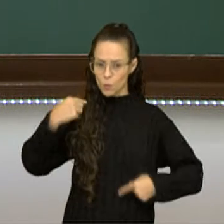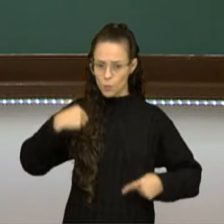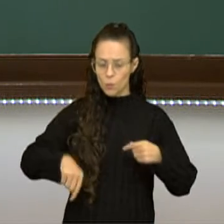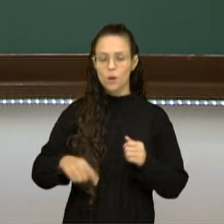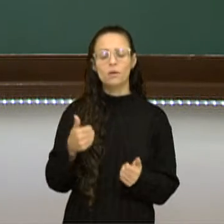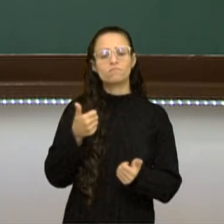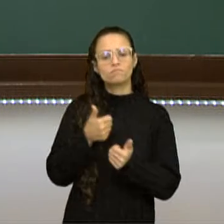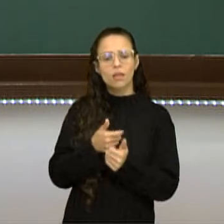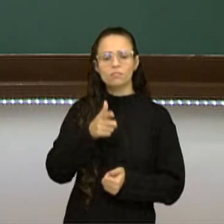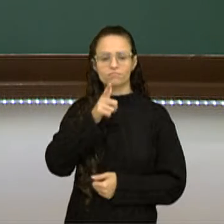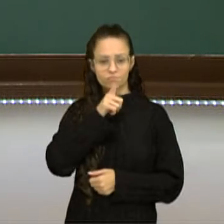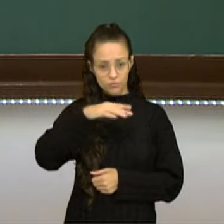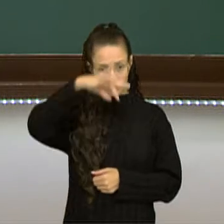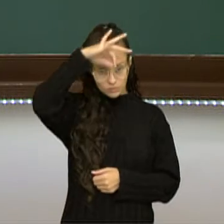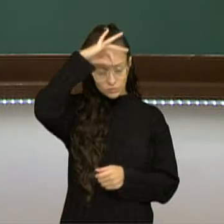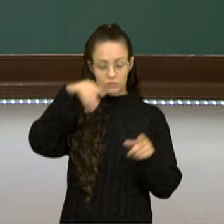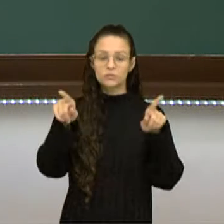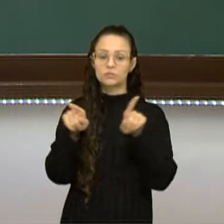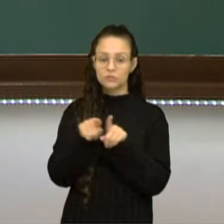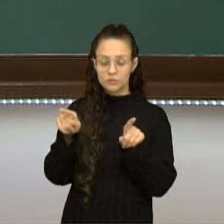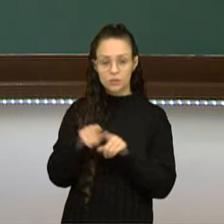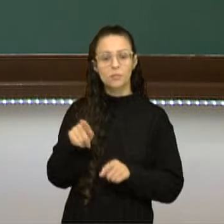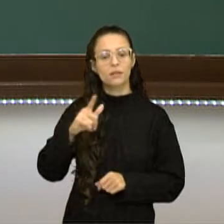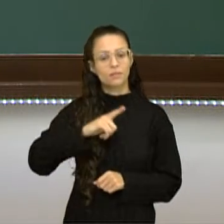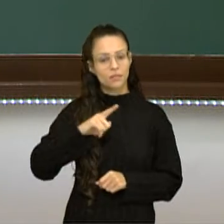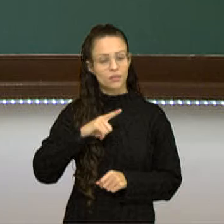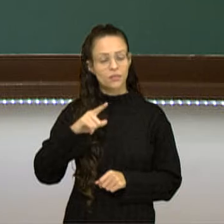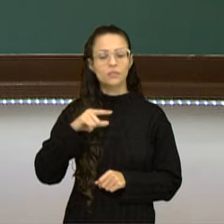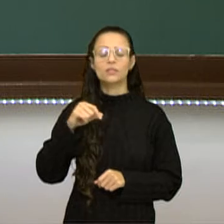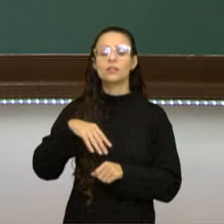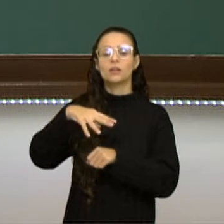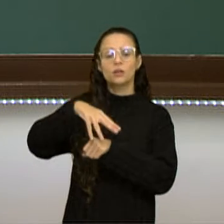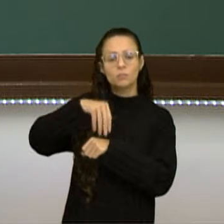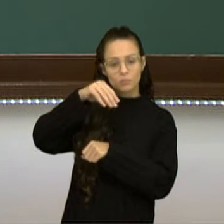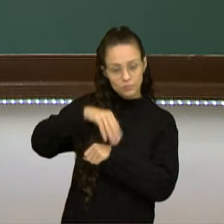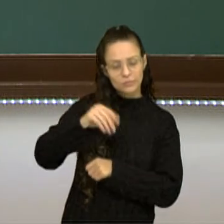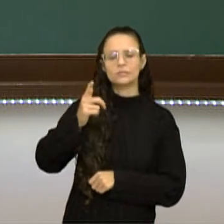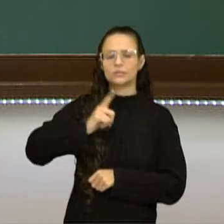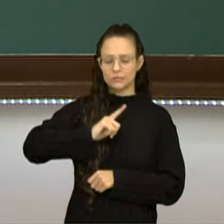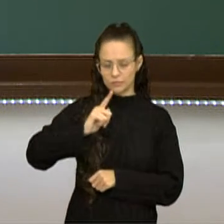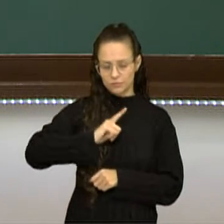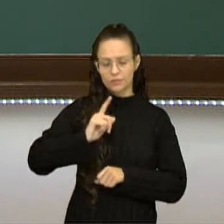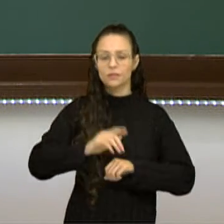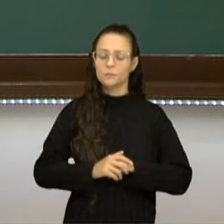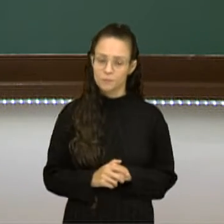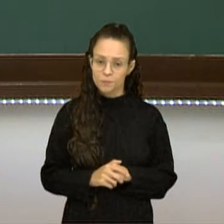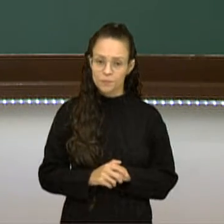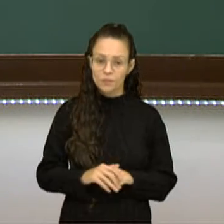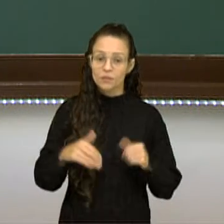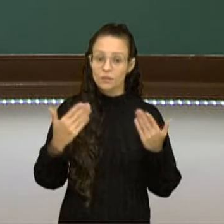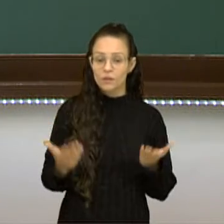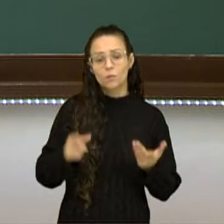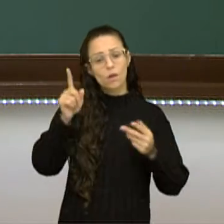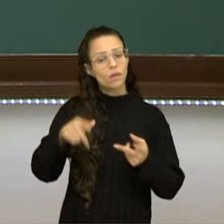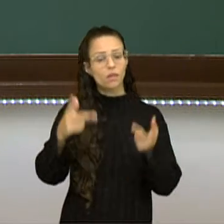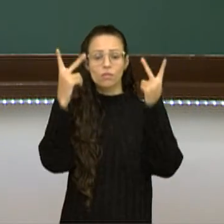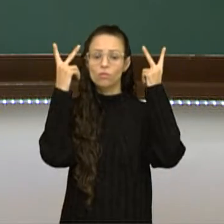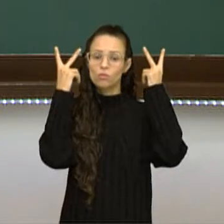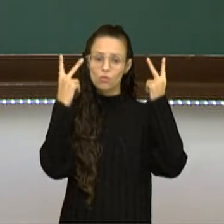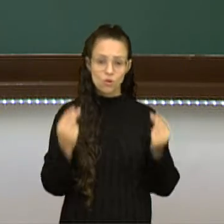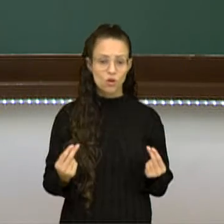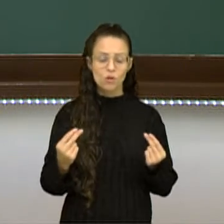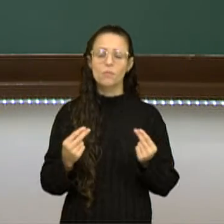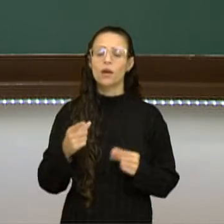às genitálias, as áreas que a gente chama, né, de pelos pubianos, tá? Então é normal, né,